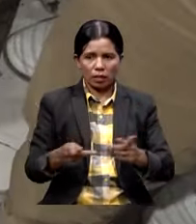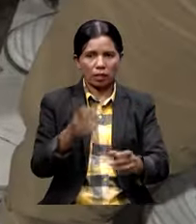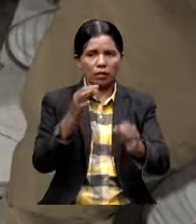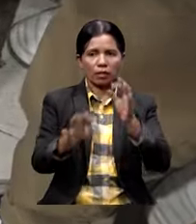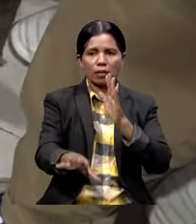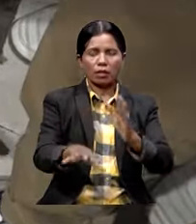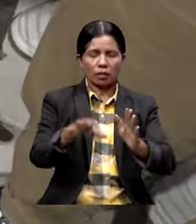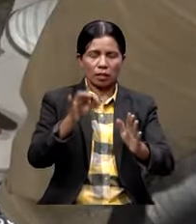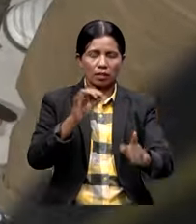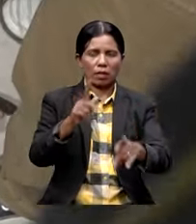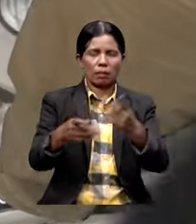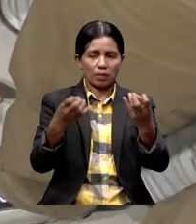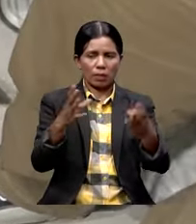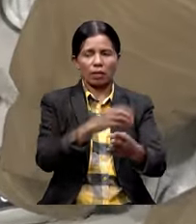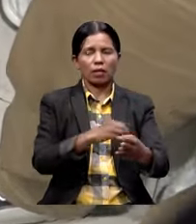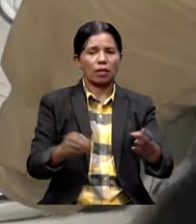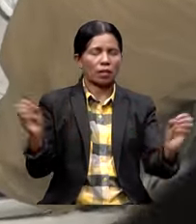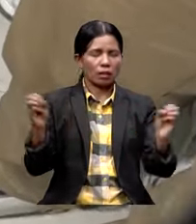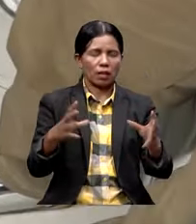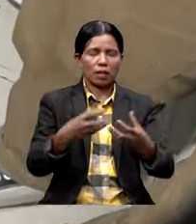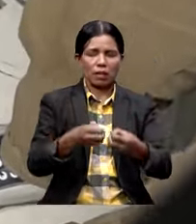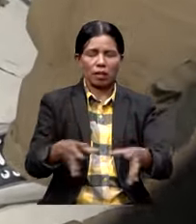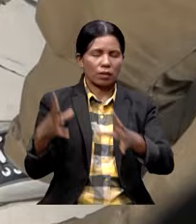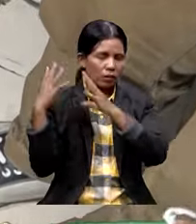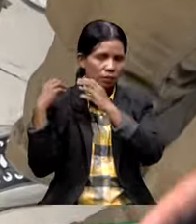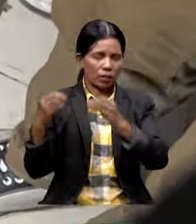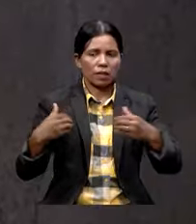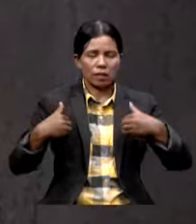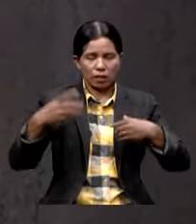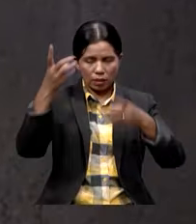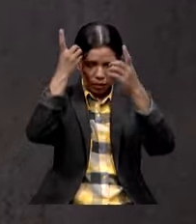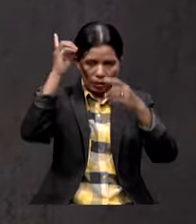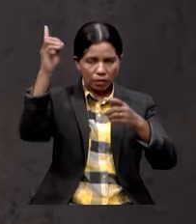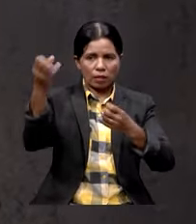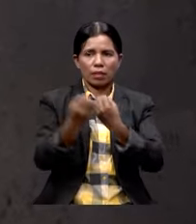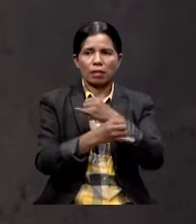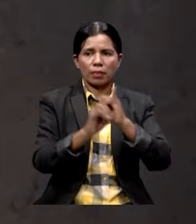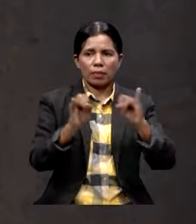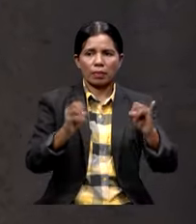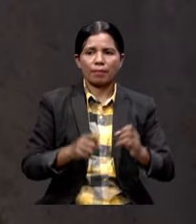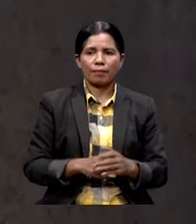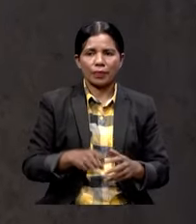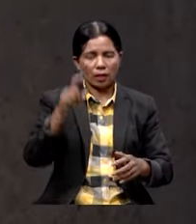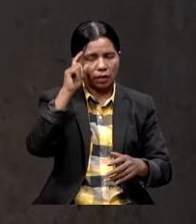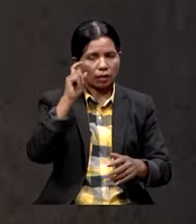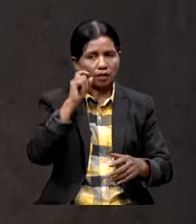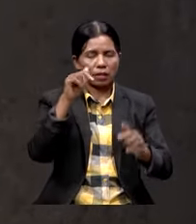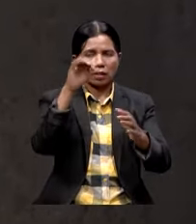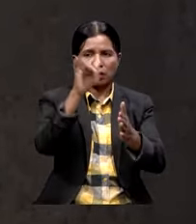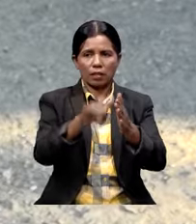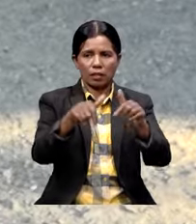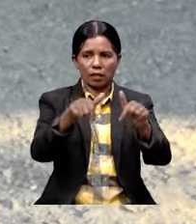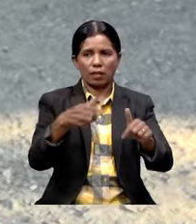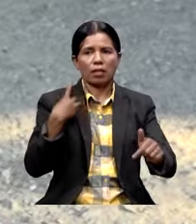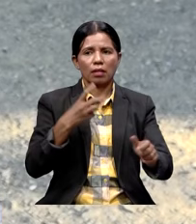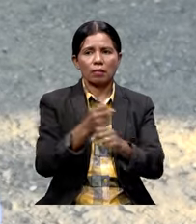retan intimidação, mas bem lalá com esperança, também ia meia ida mac ocorra chican. Ambo te hela hene, ami hansa